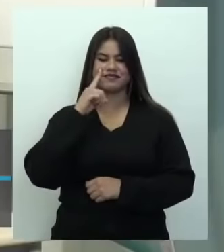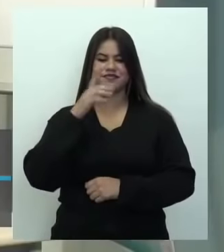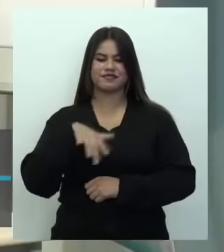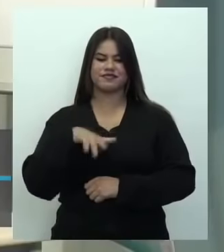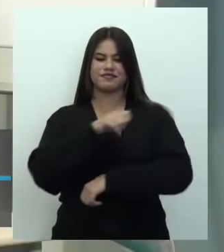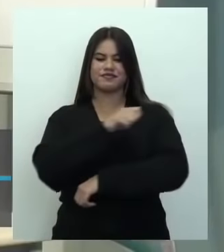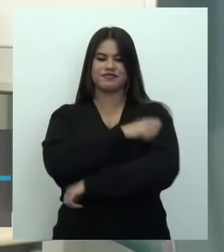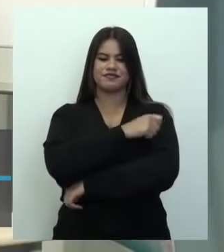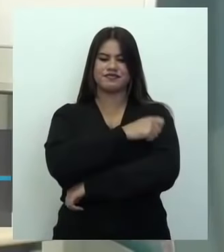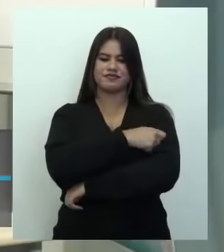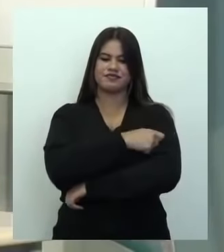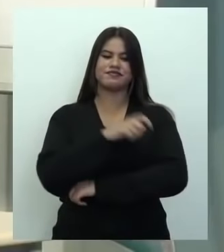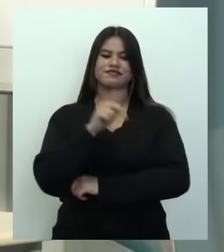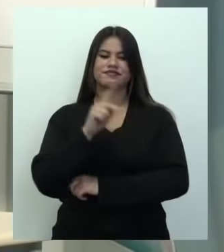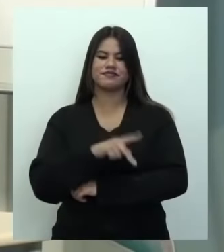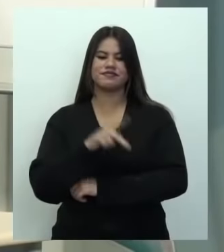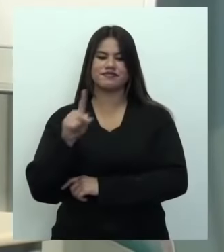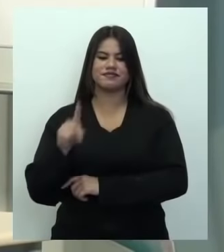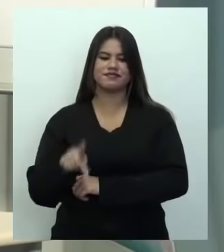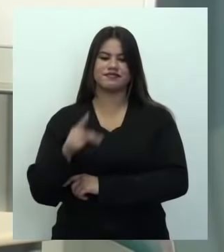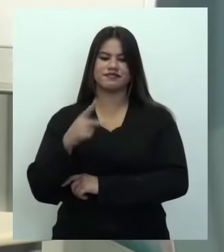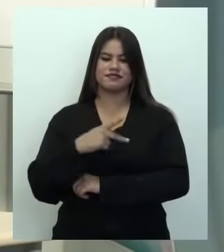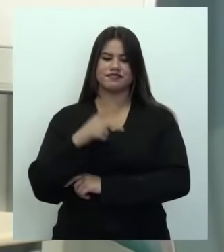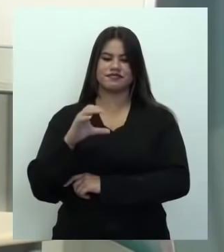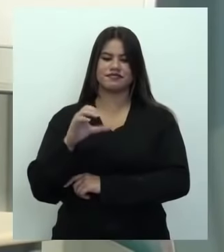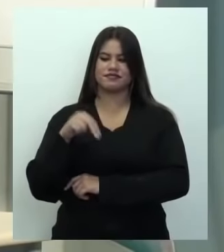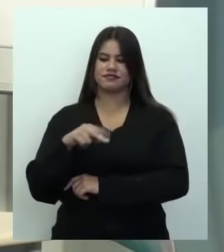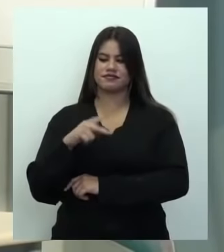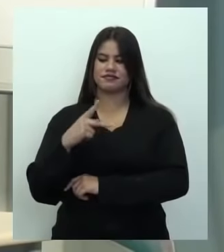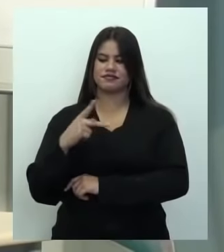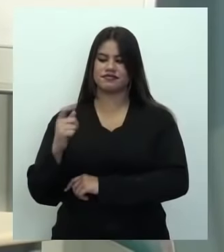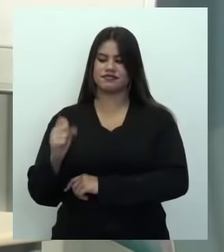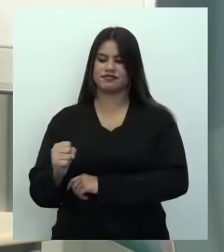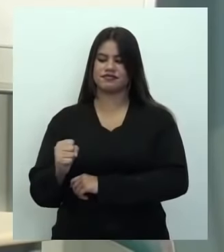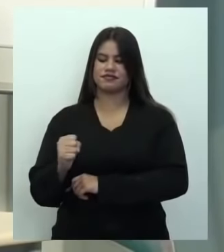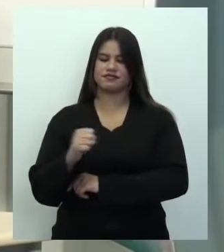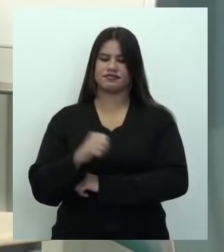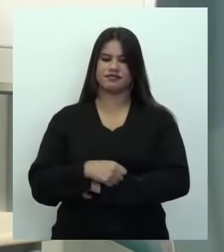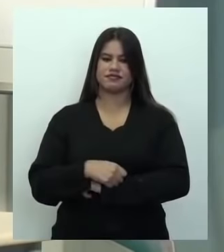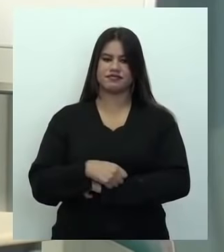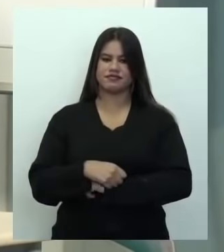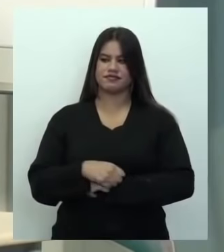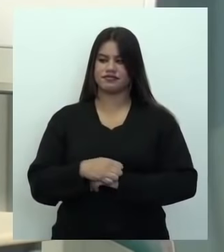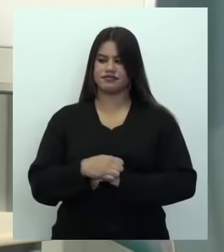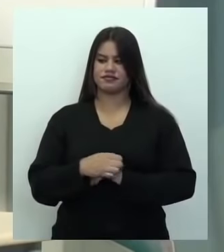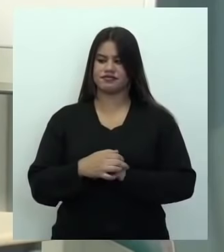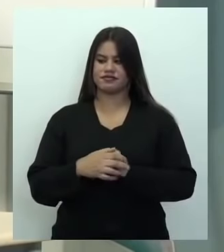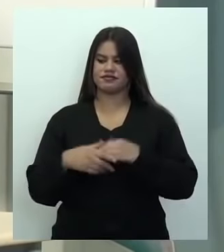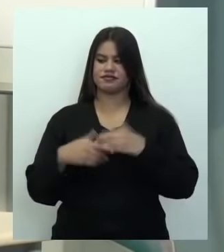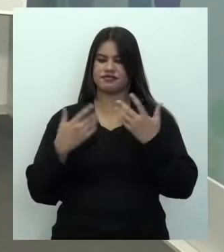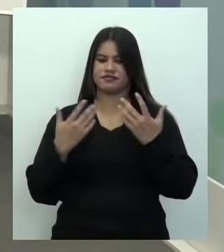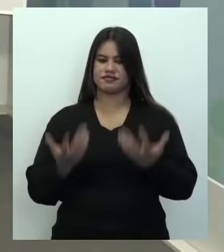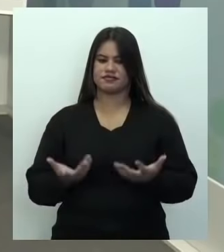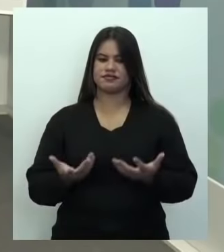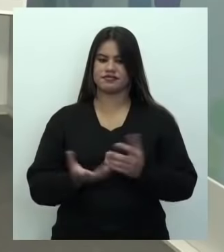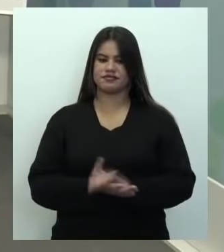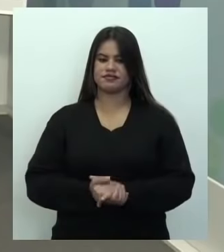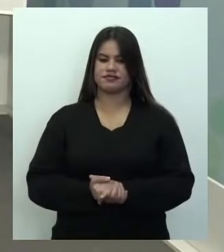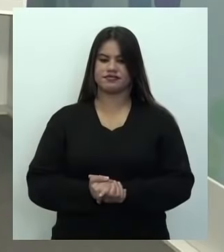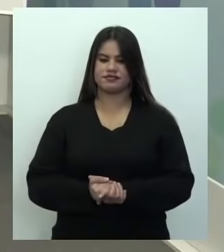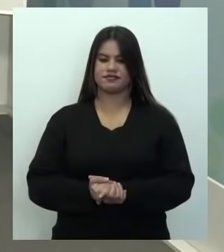alunos, professores, PCNPs que nos assistem. Sejam bem-vindos a mais uma aula de Geografia. Muito obrigada,